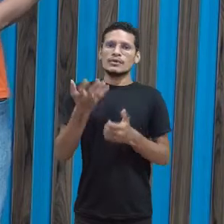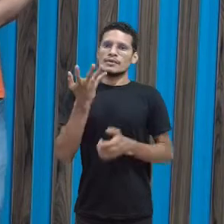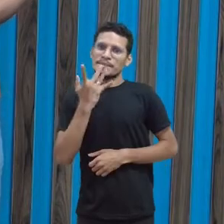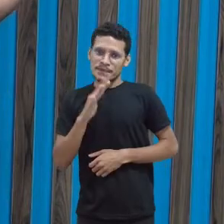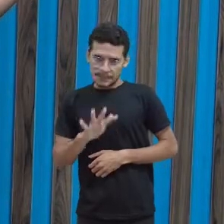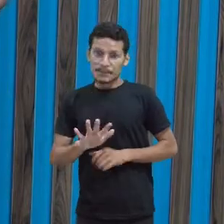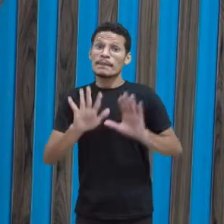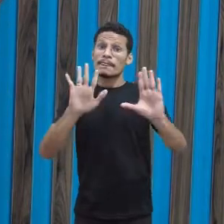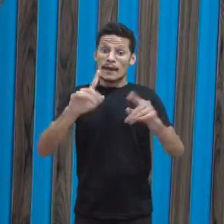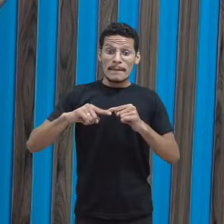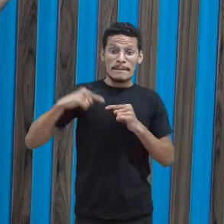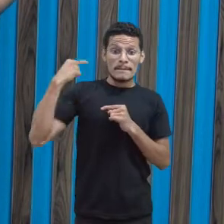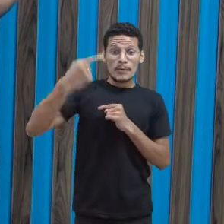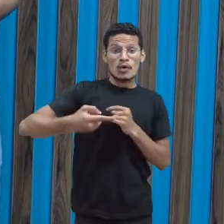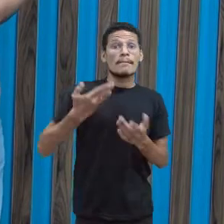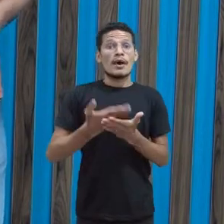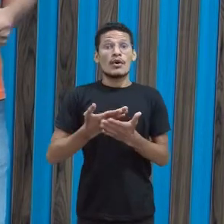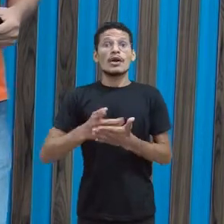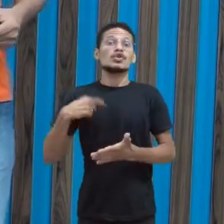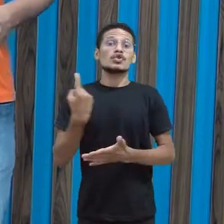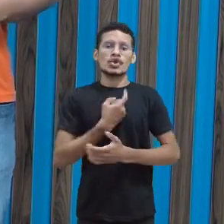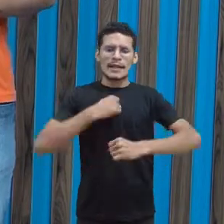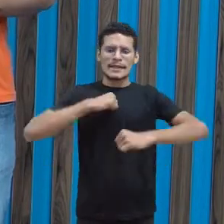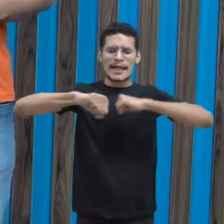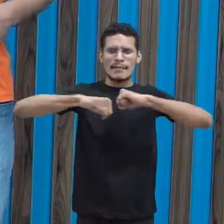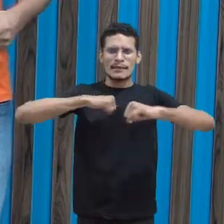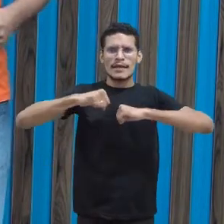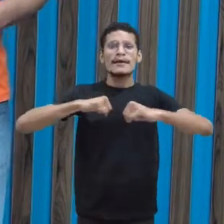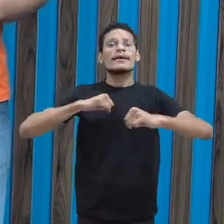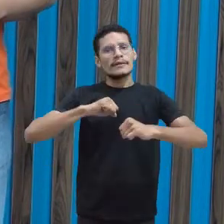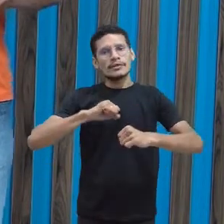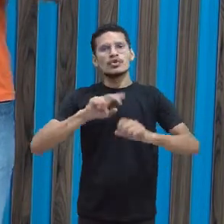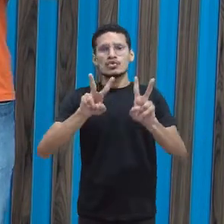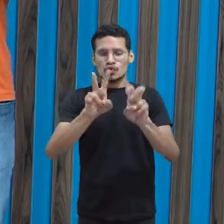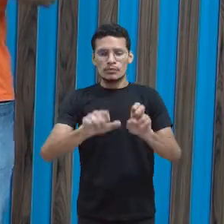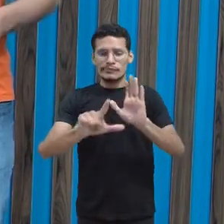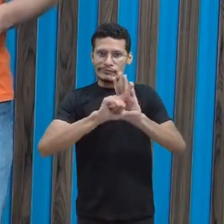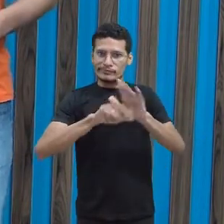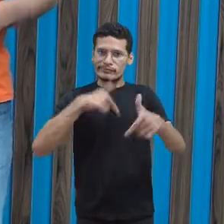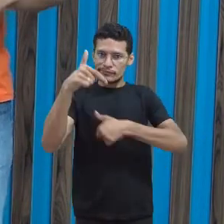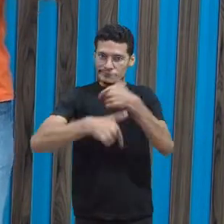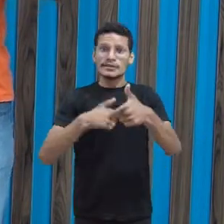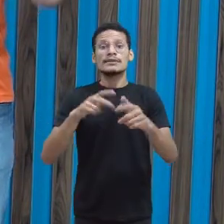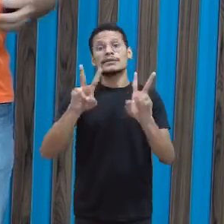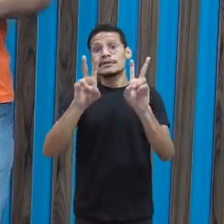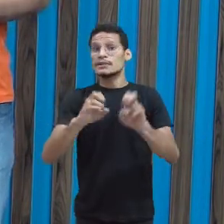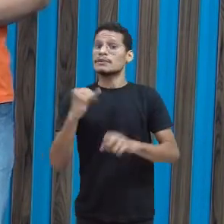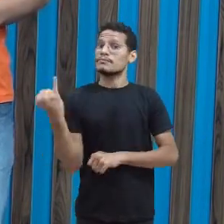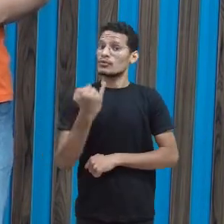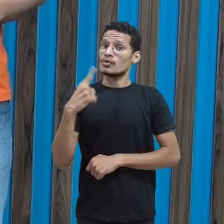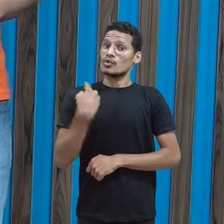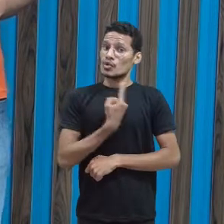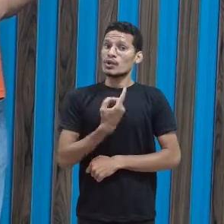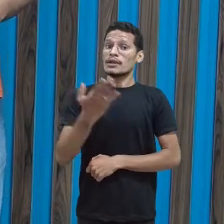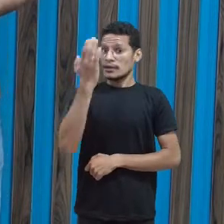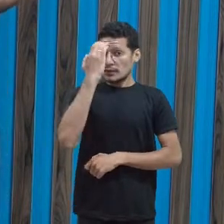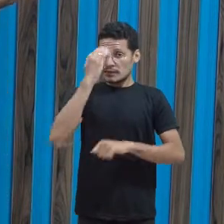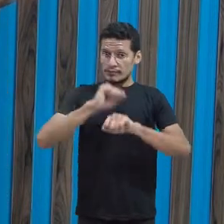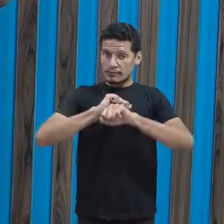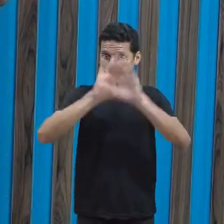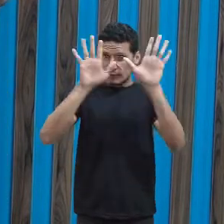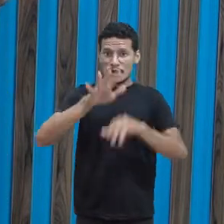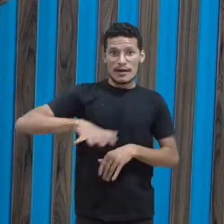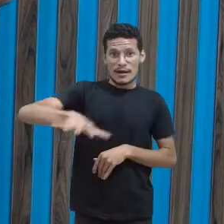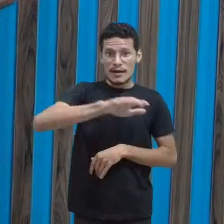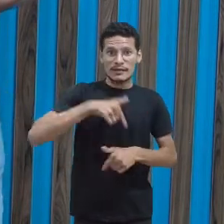na próxima aula a gente vai seguir debatendo a legislação trabalhista, tá? Tema muito importante para a gente entender o mundo do trabalho. Professor